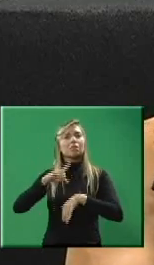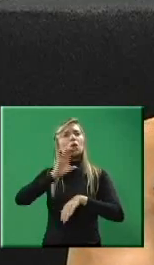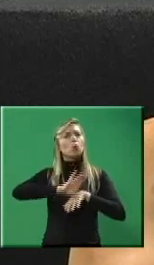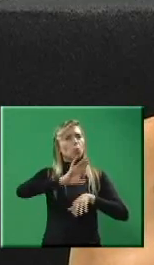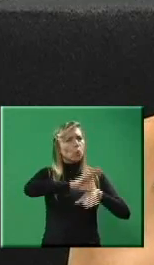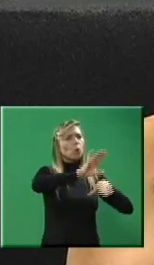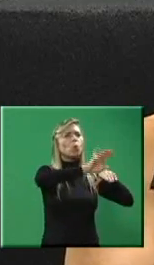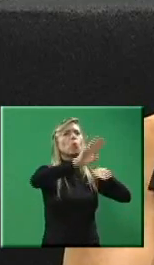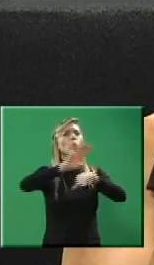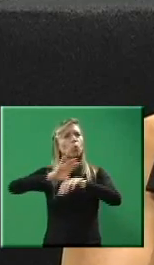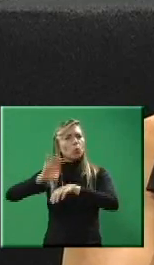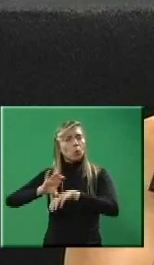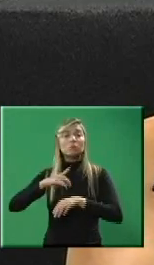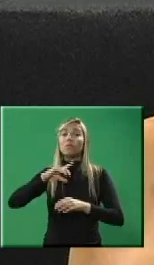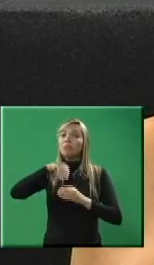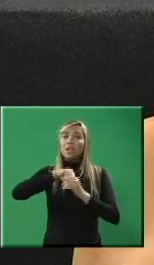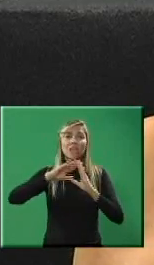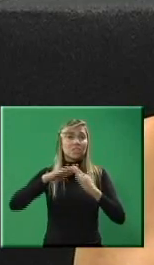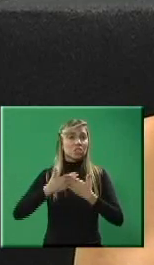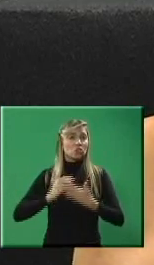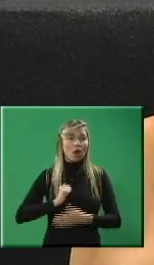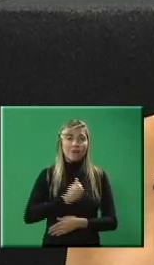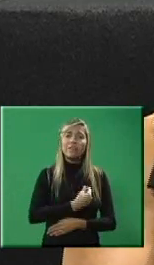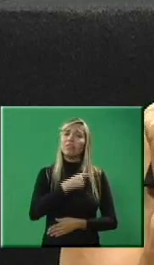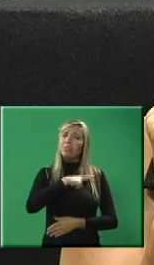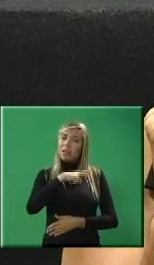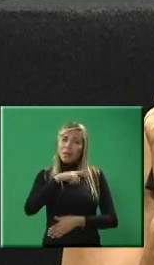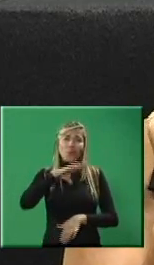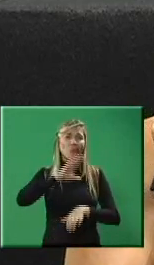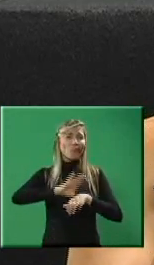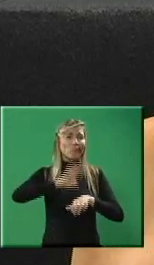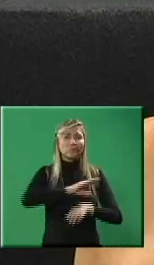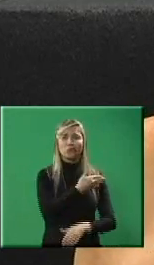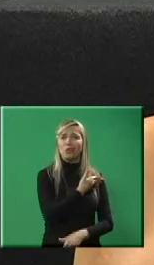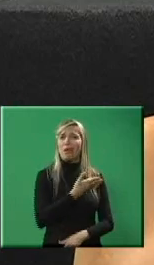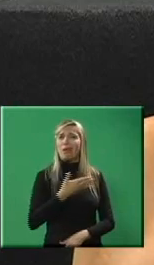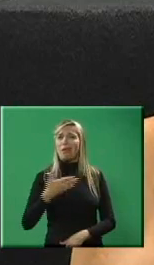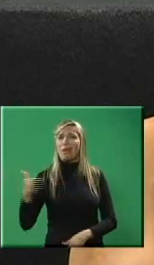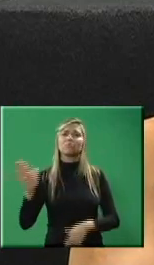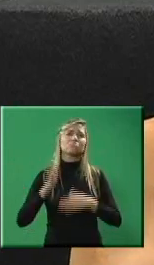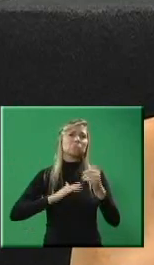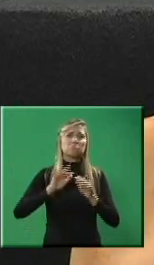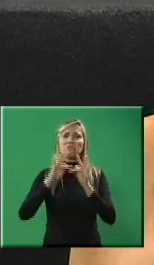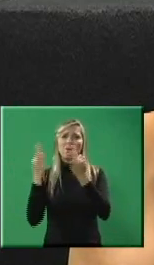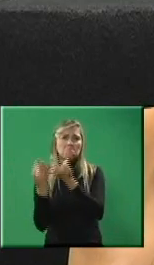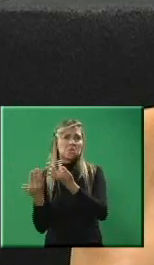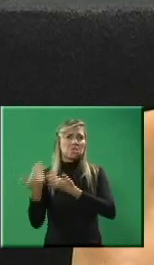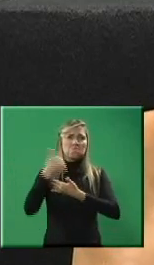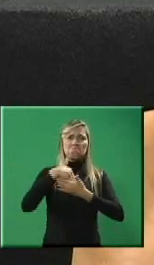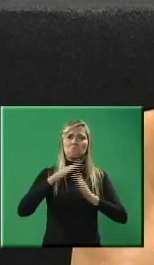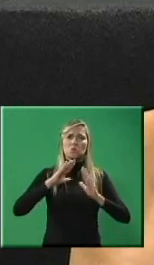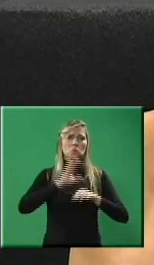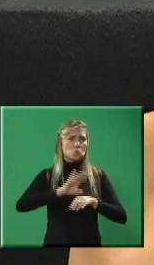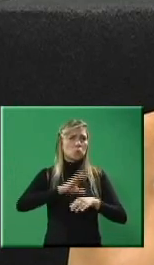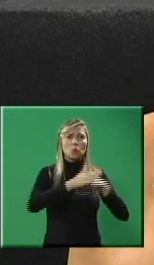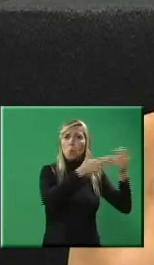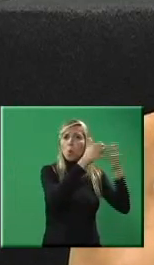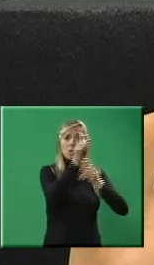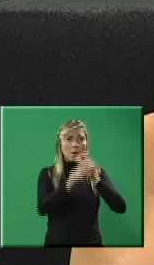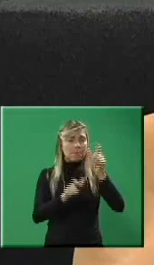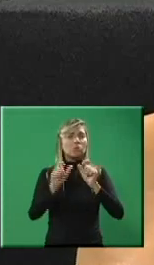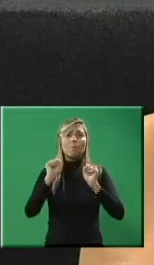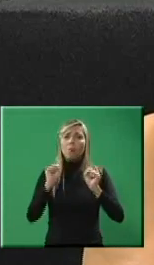tem cursos, né? São cursos permanentes dentro da escola, para familiares, profissionais liberais.